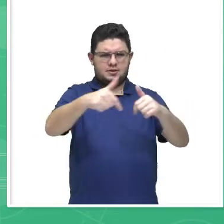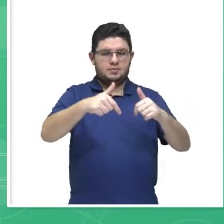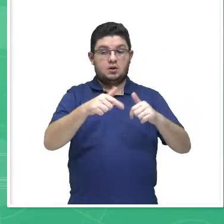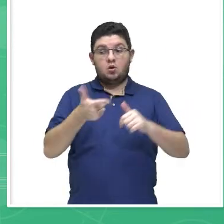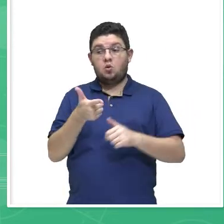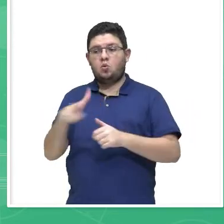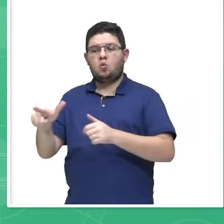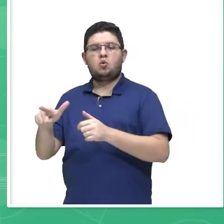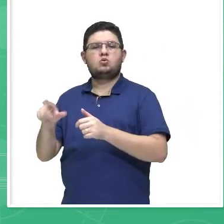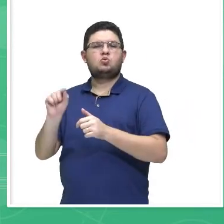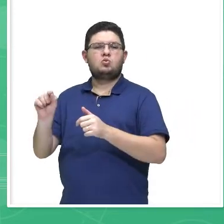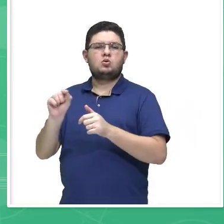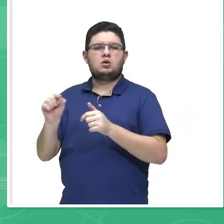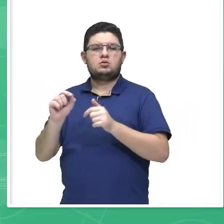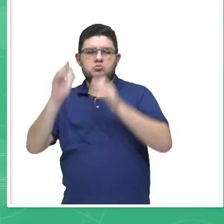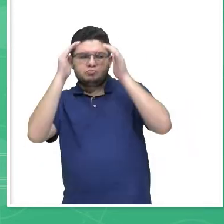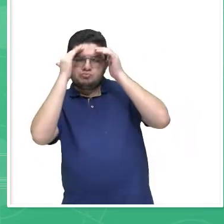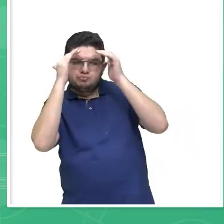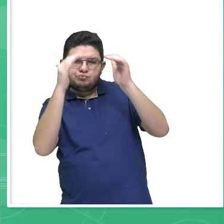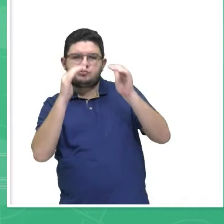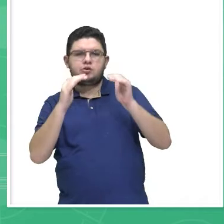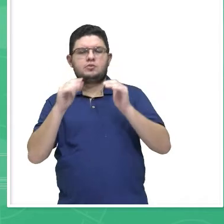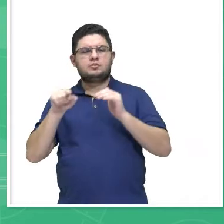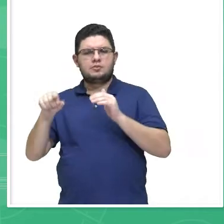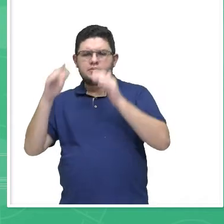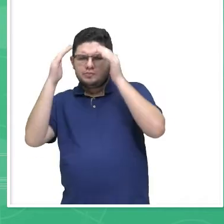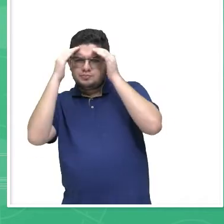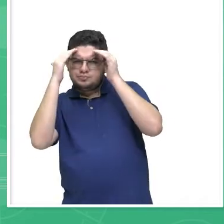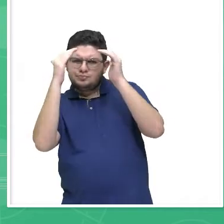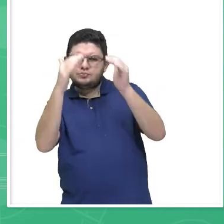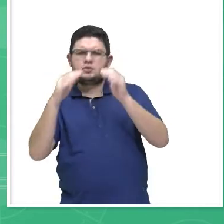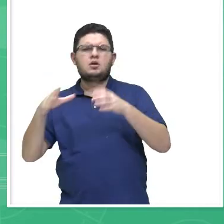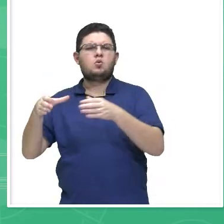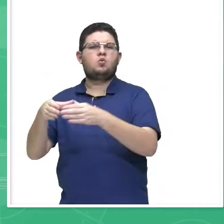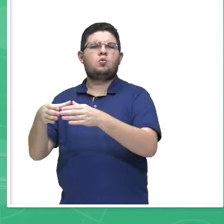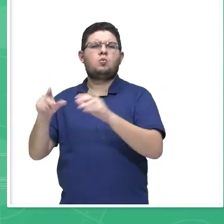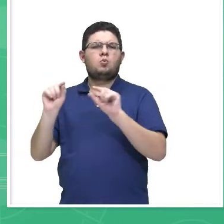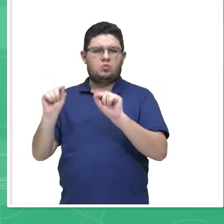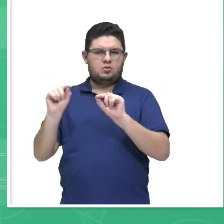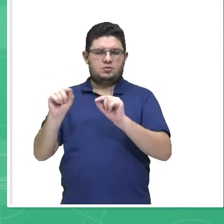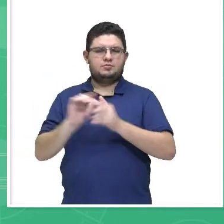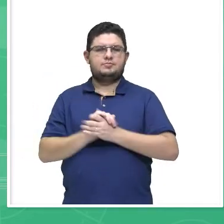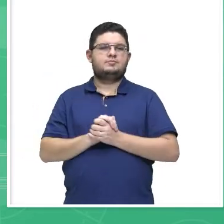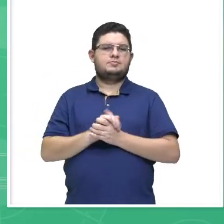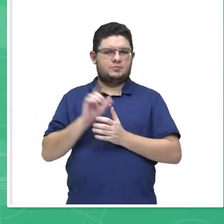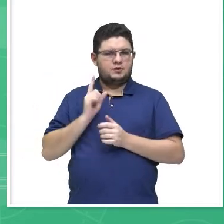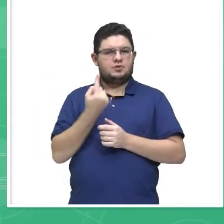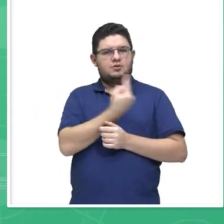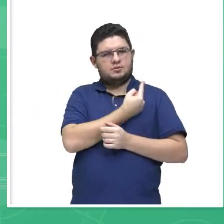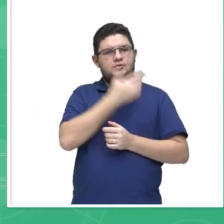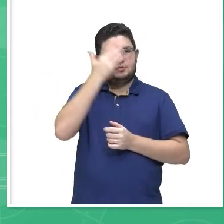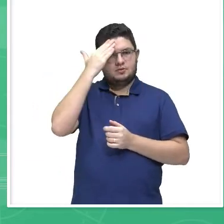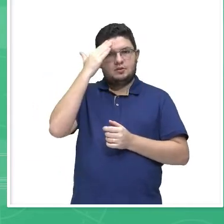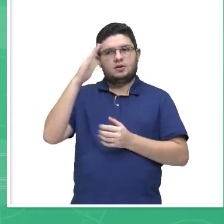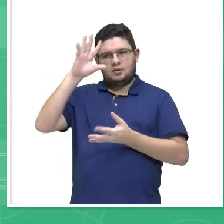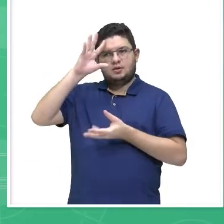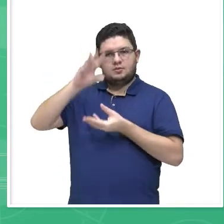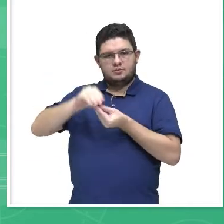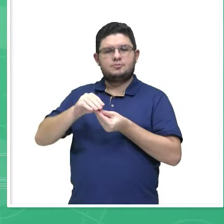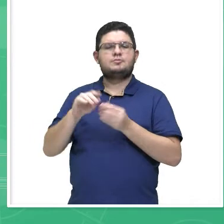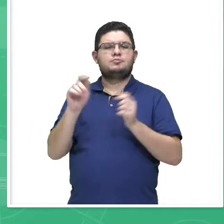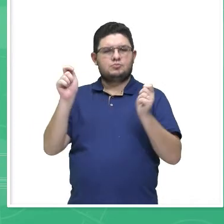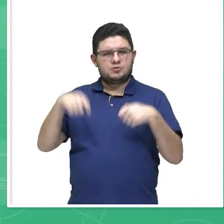classe dominada. Qual é essa classe dominada? Não é difícil de entendermos ou deduzirmos. É a